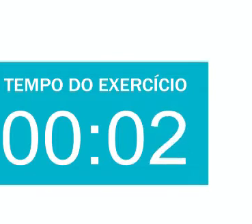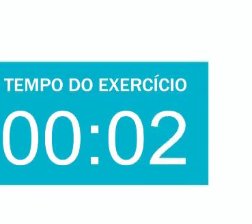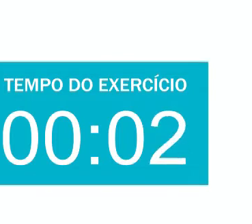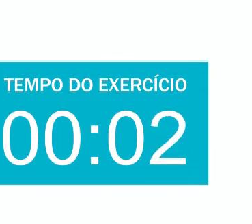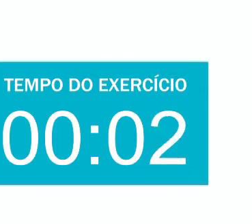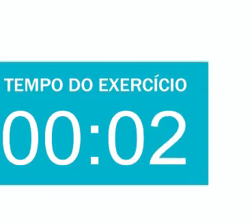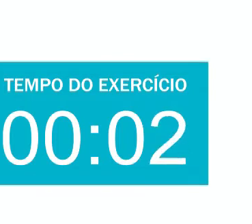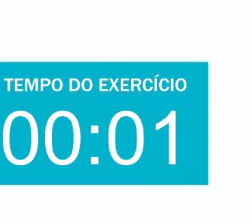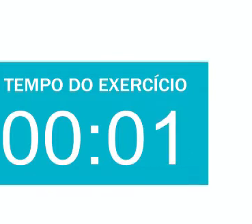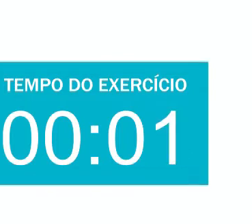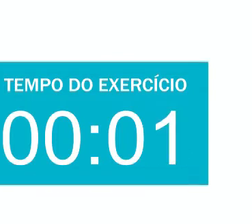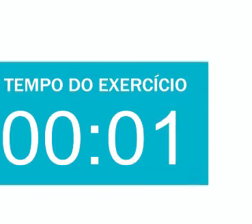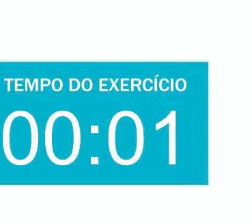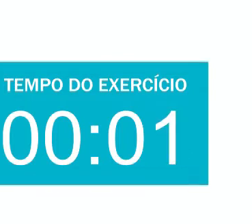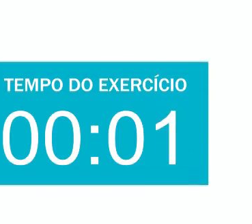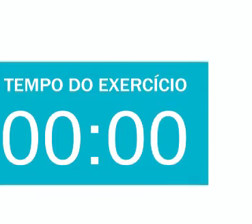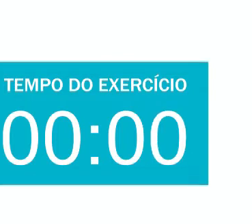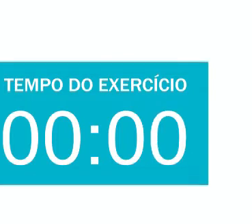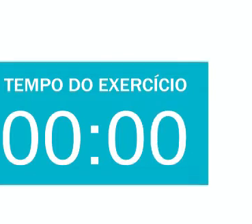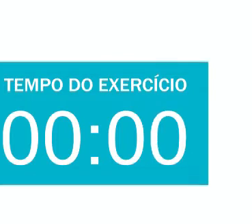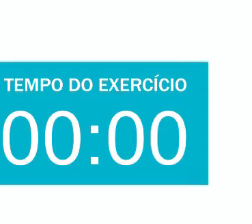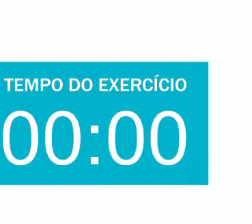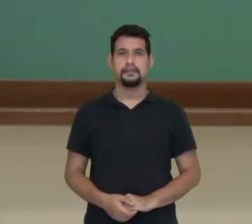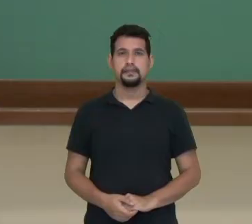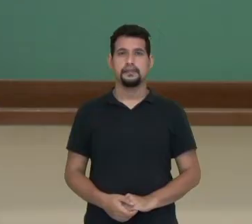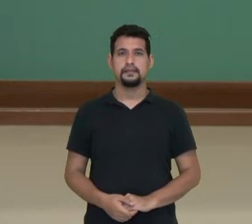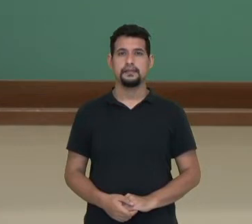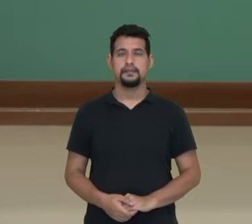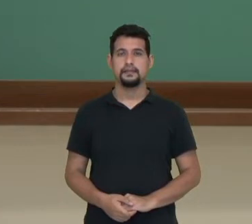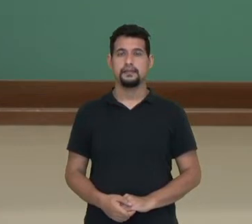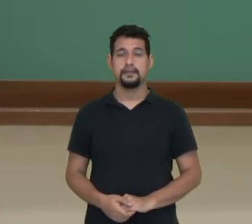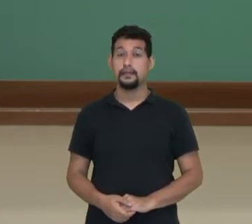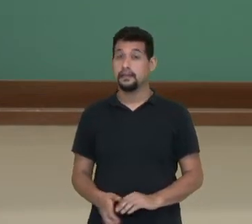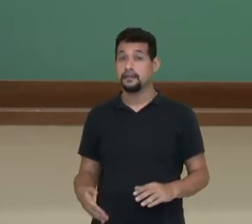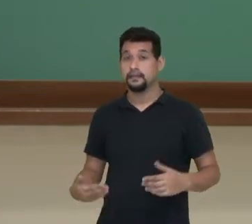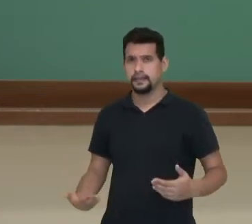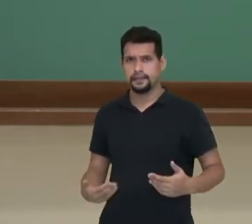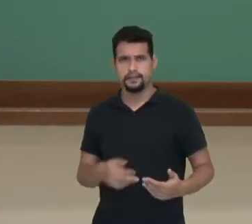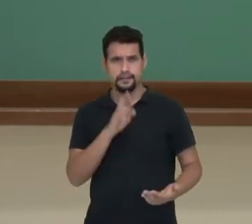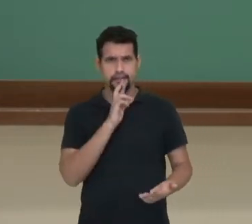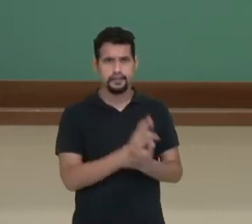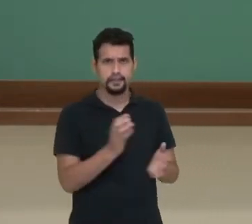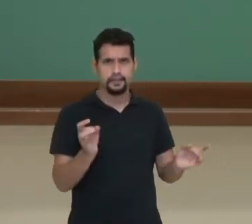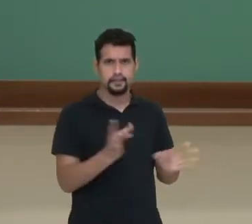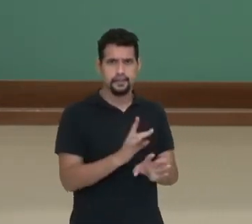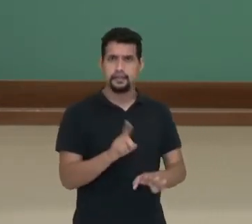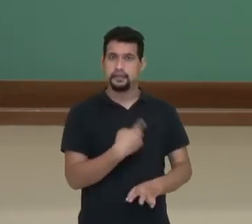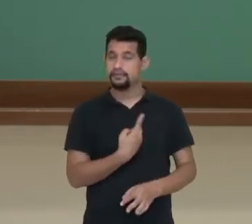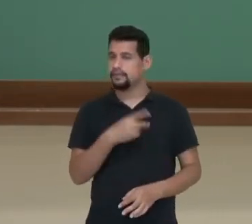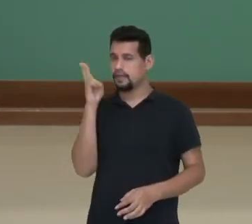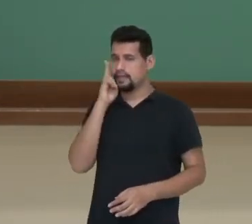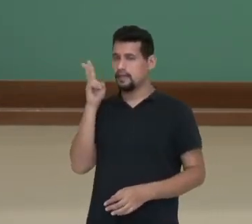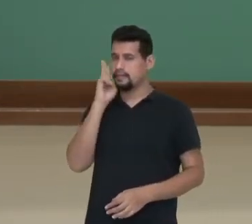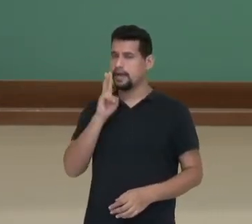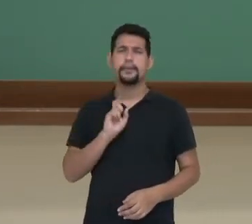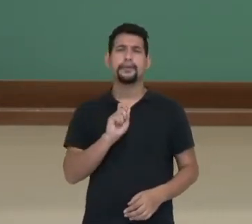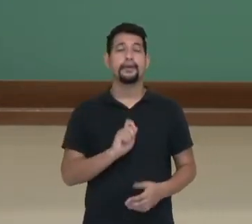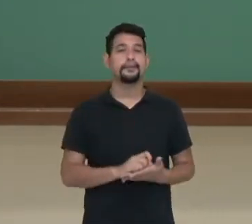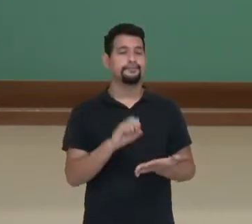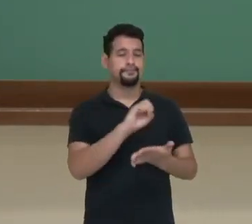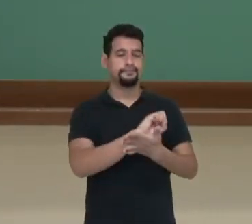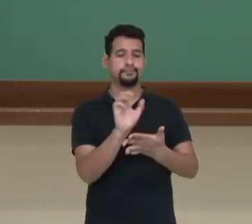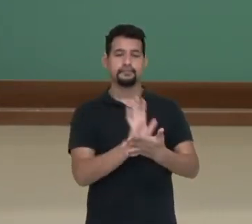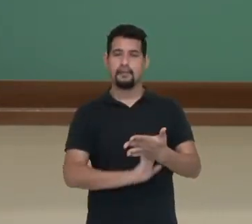Então, alunos, responderam? vamos lembrar, como sempre, que isso aqui é um